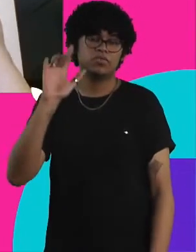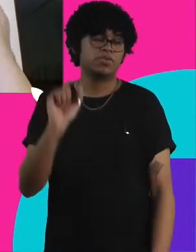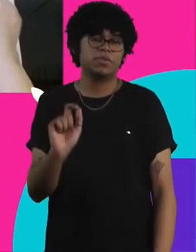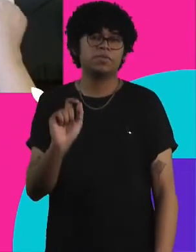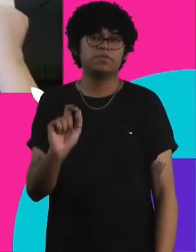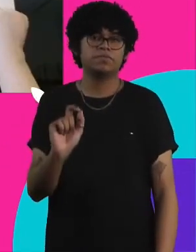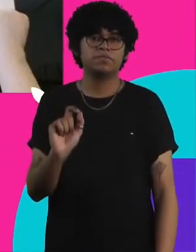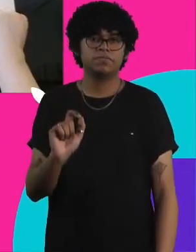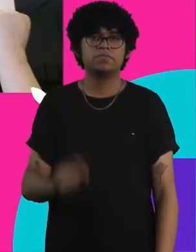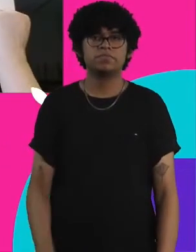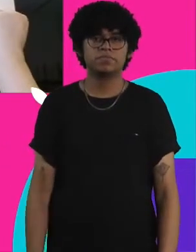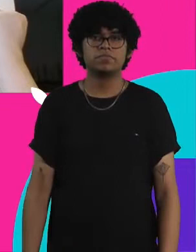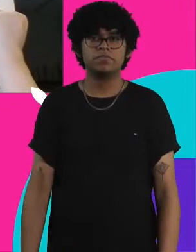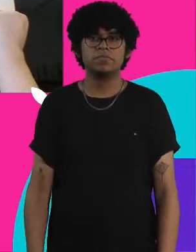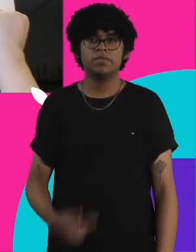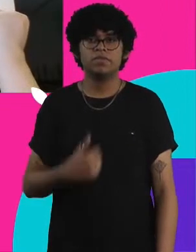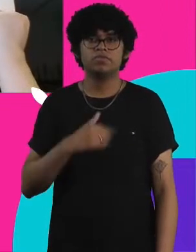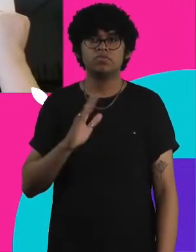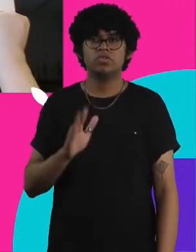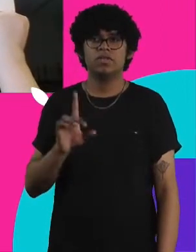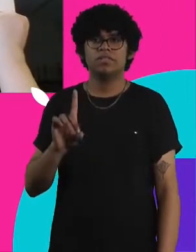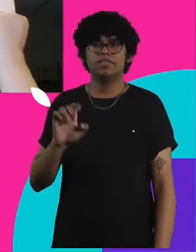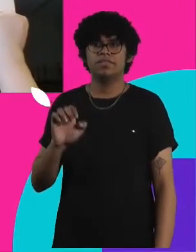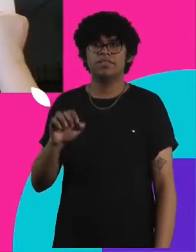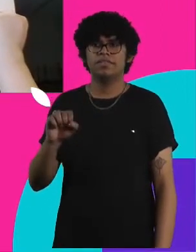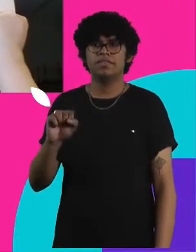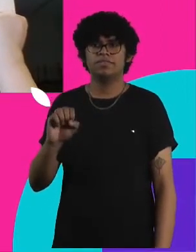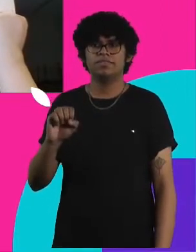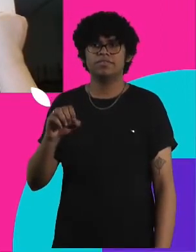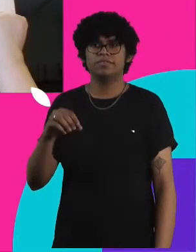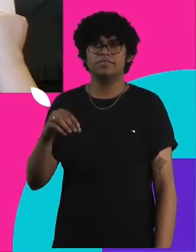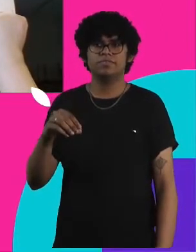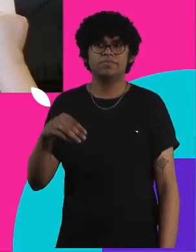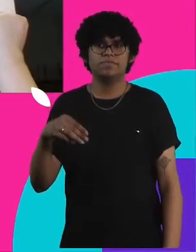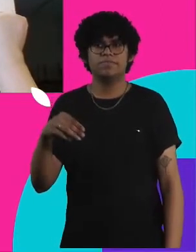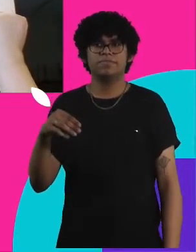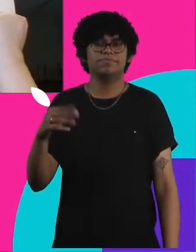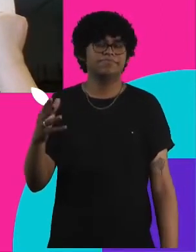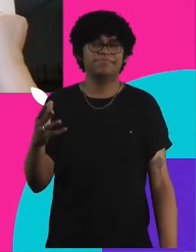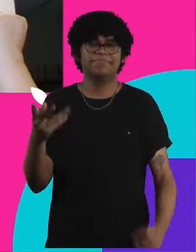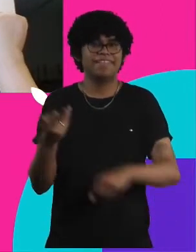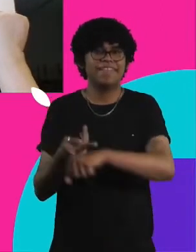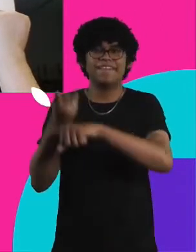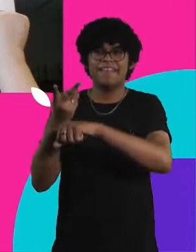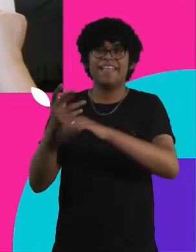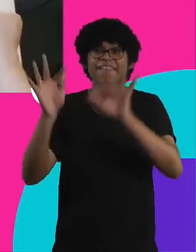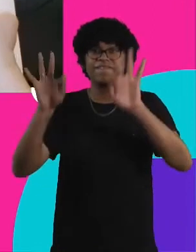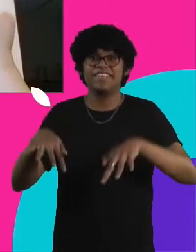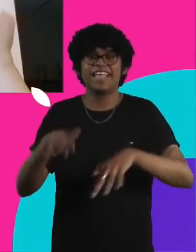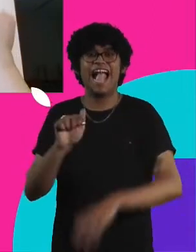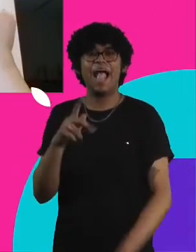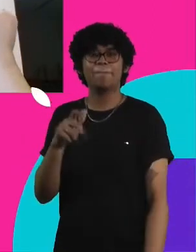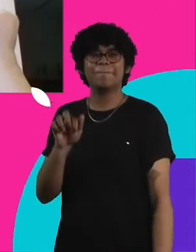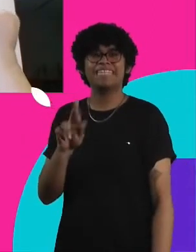ele foi prêmio Nobel e ajudou muito o Mandela com o fim do Apartheid, e ele me disse uma coisa que eu sempre levo em consideração